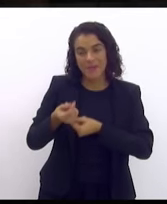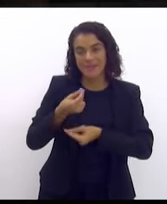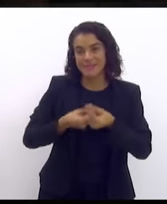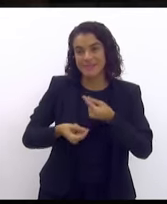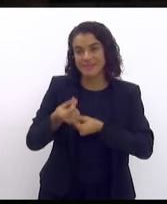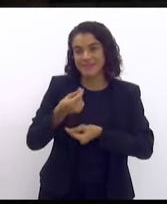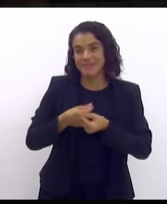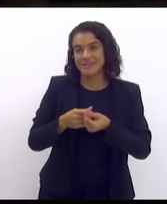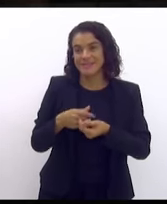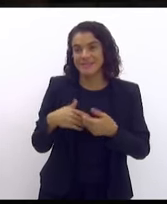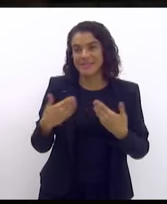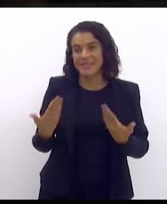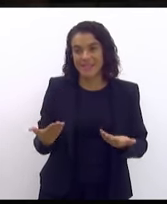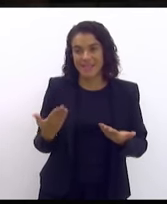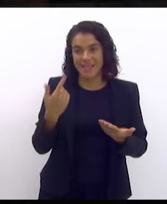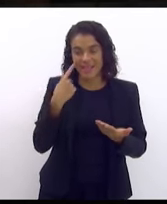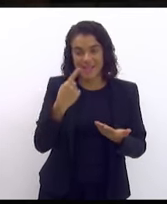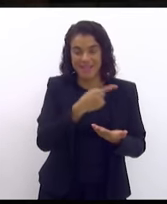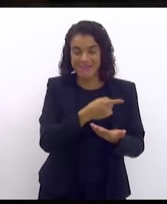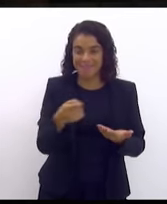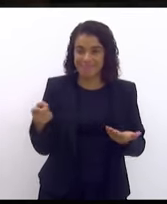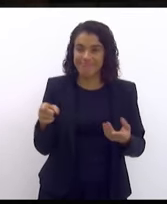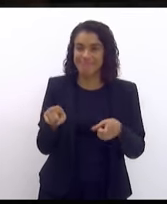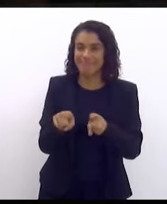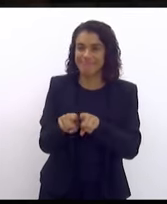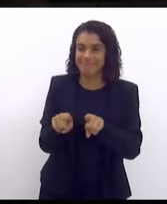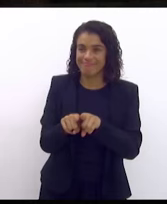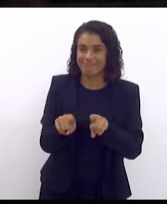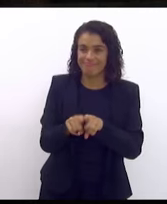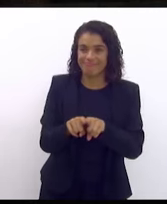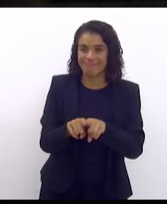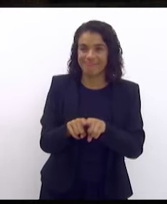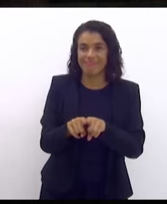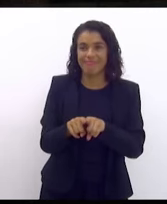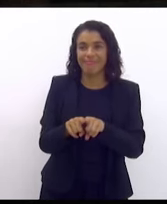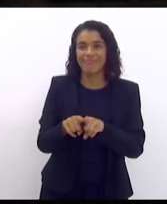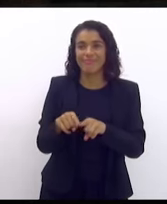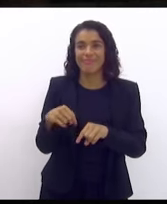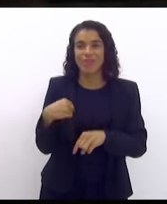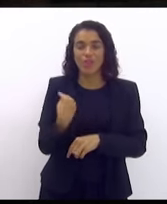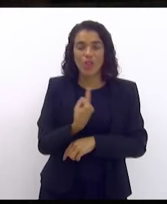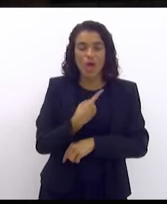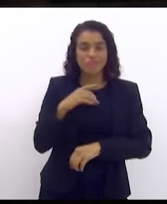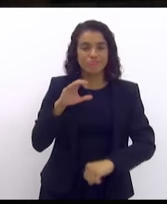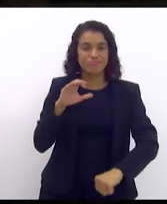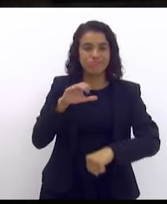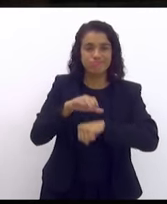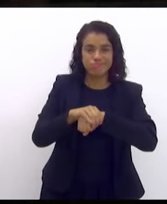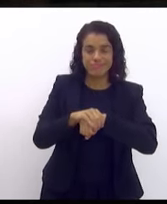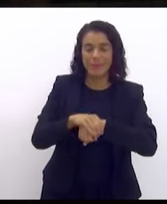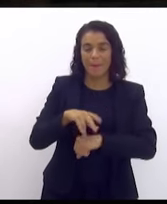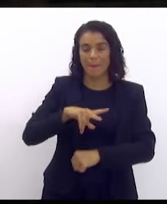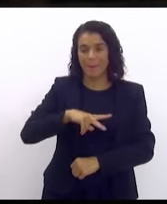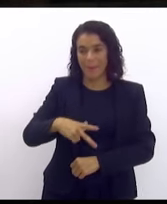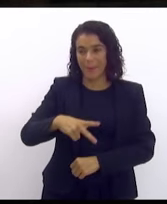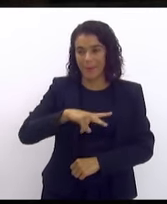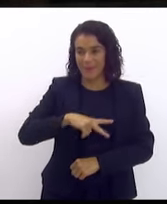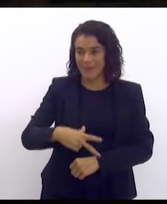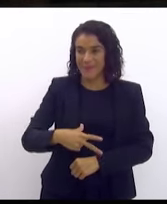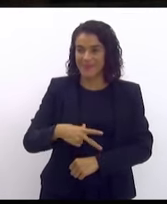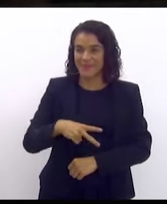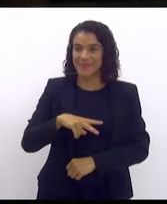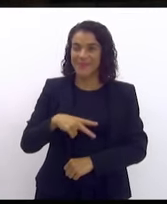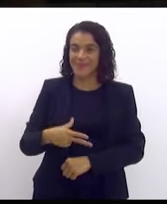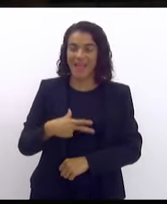presidente e aqui evidentemente se nós originamos da colonização portuguesa se